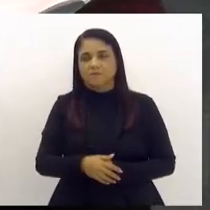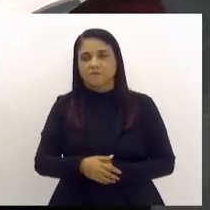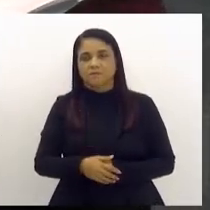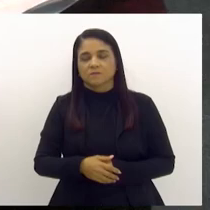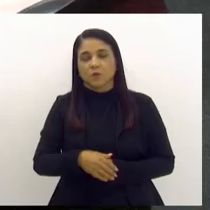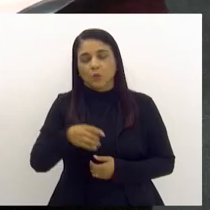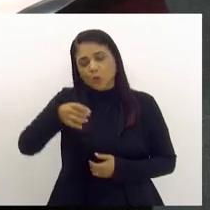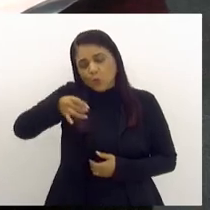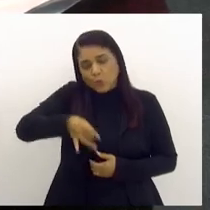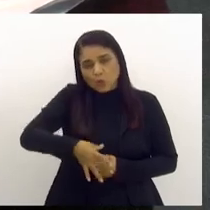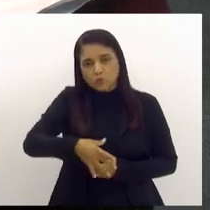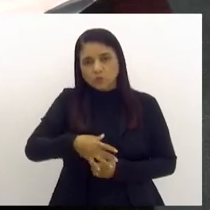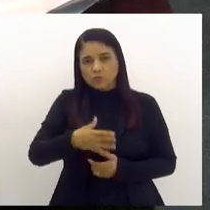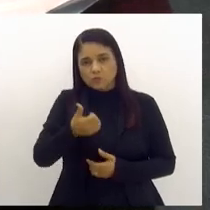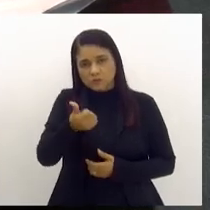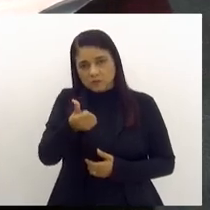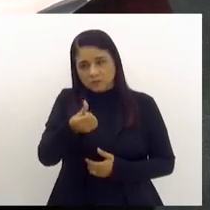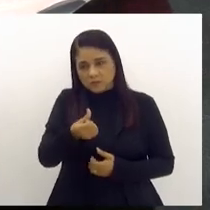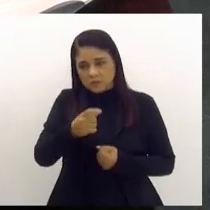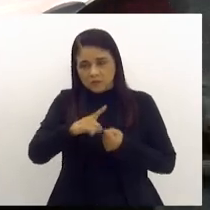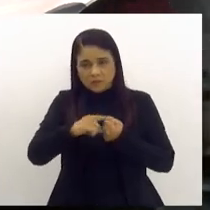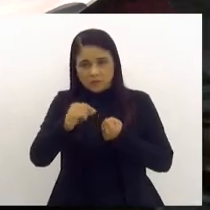o último.